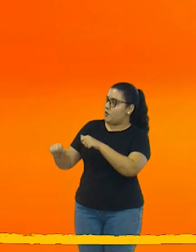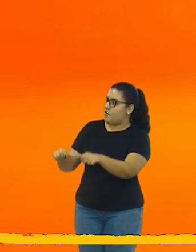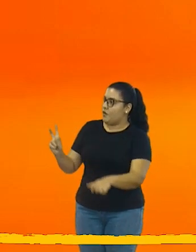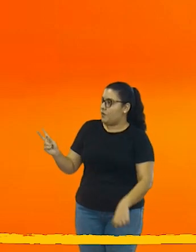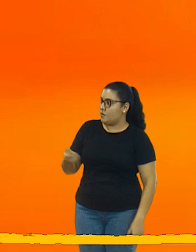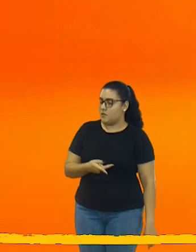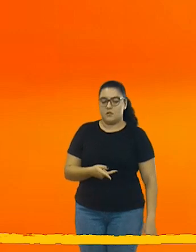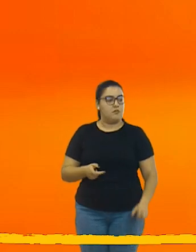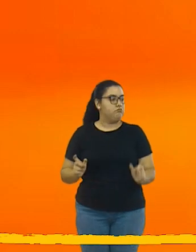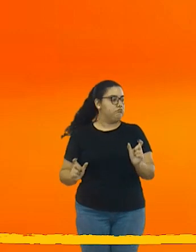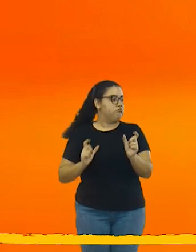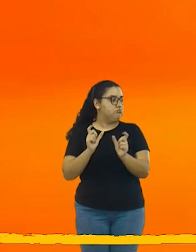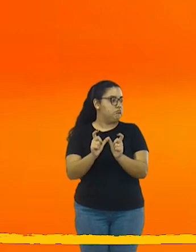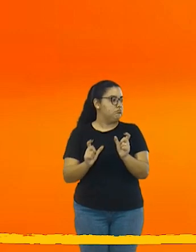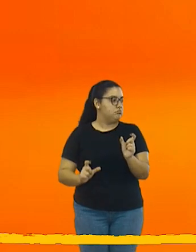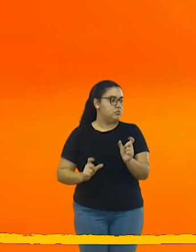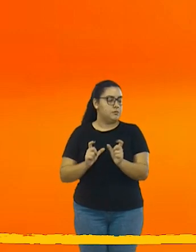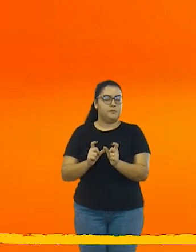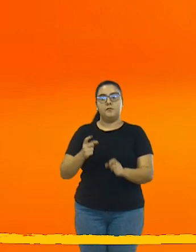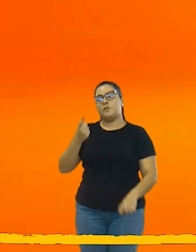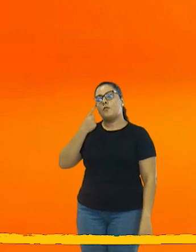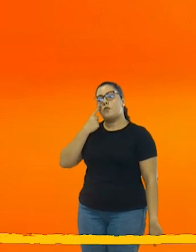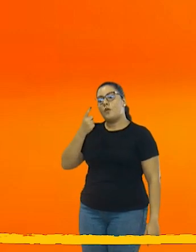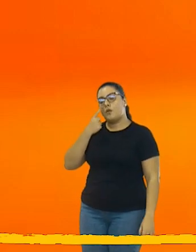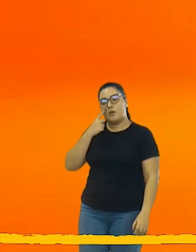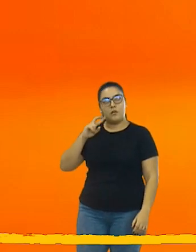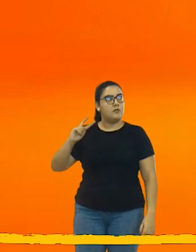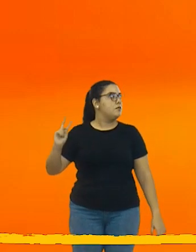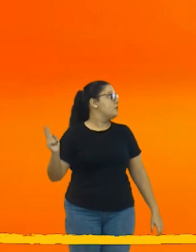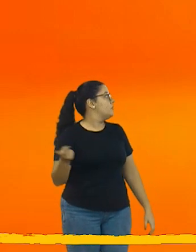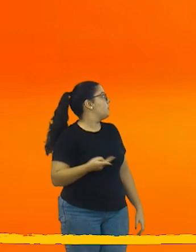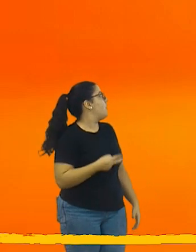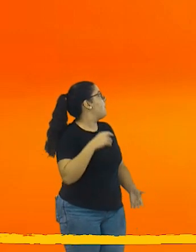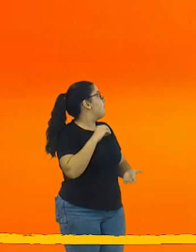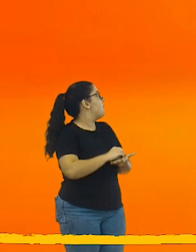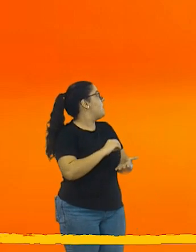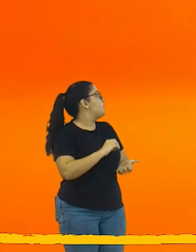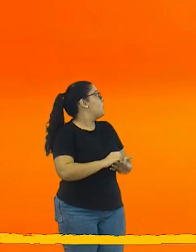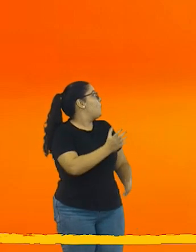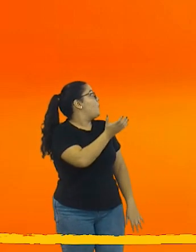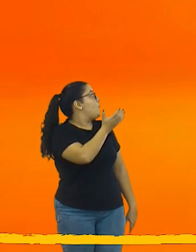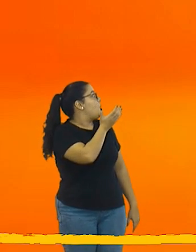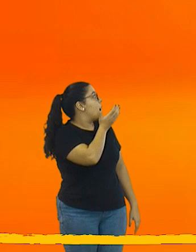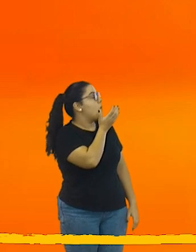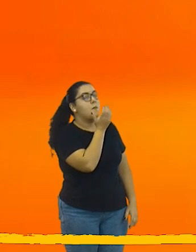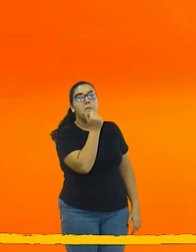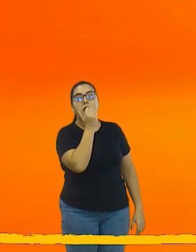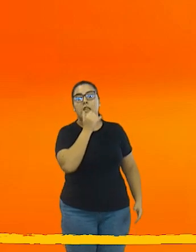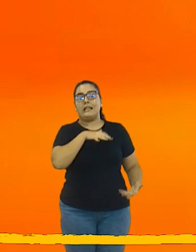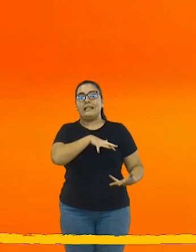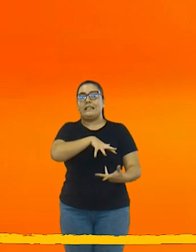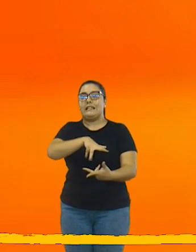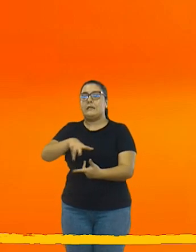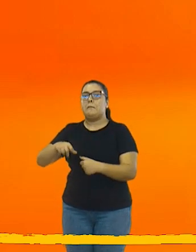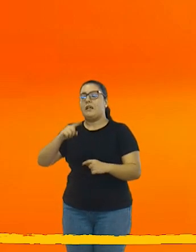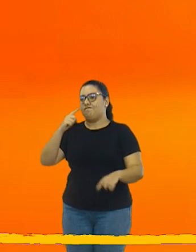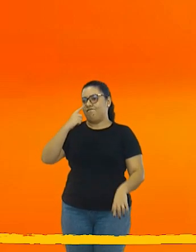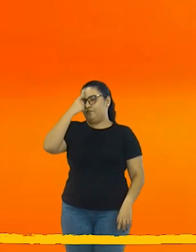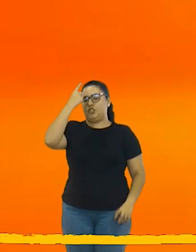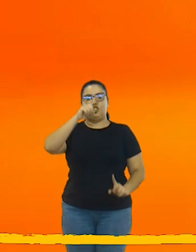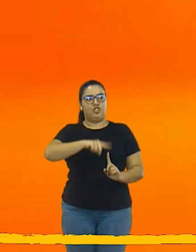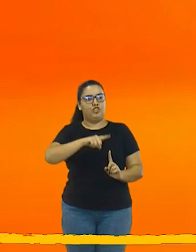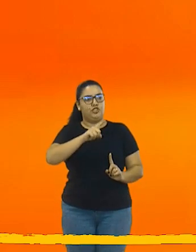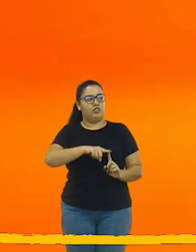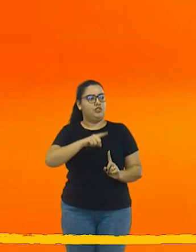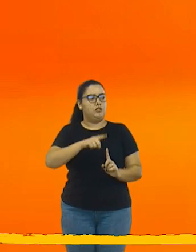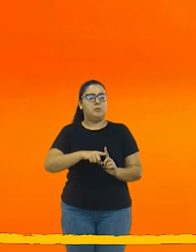diz a charge? Ó transgênico, dizem que está faltando alimento no mundo, mas não tinham inventado um tipo de planta